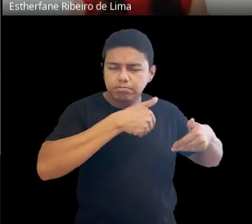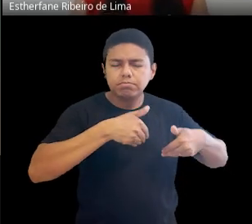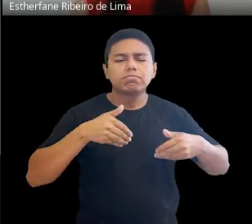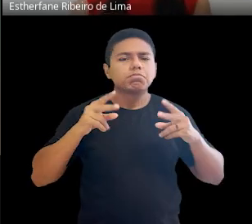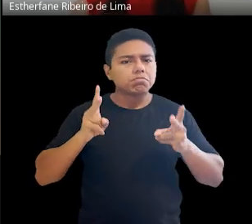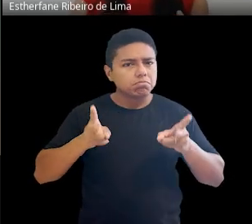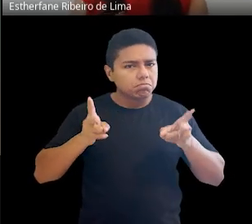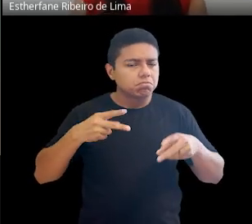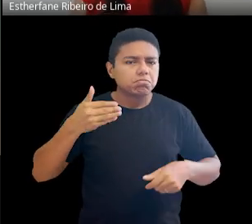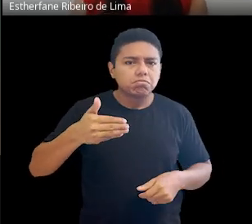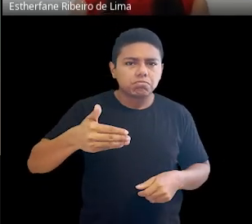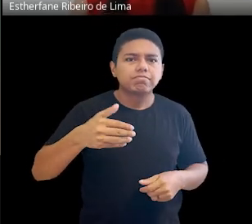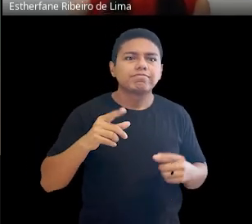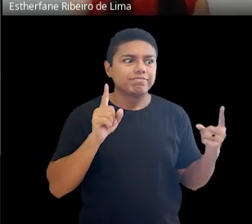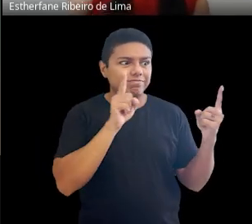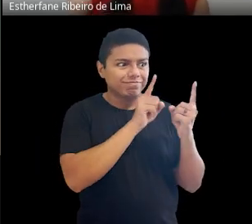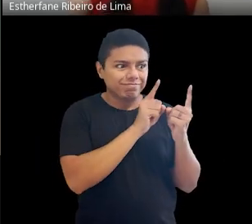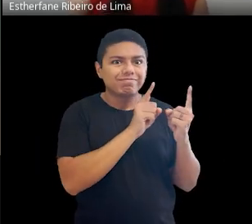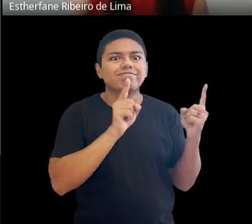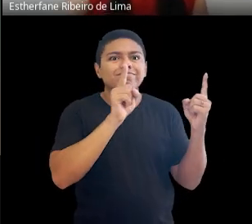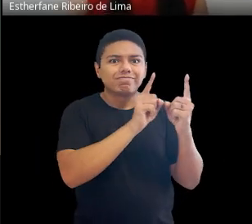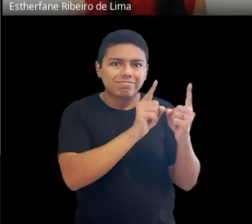com consultas intercaladas com o alto risco.